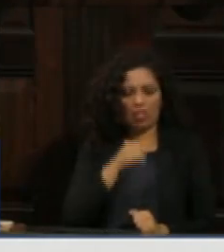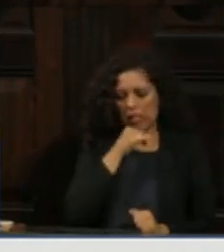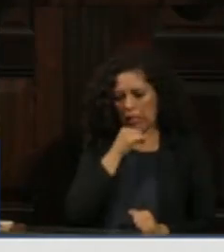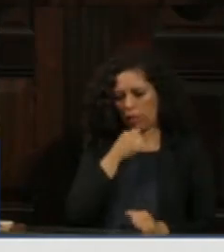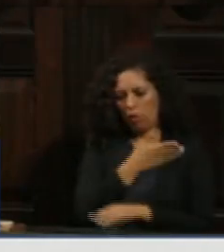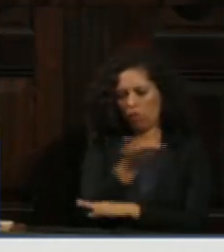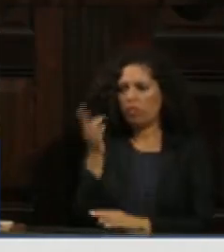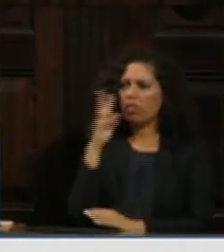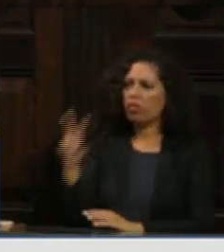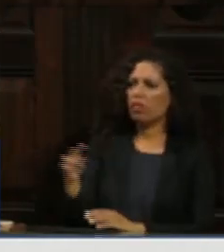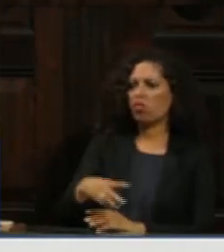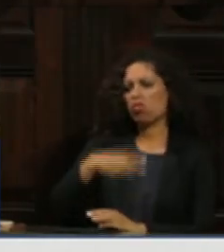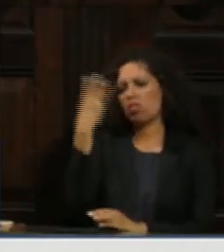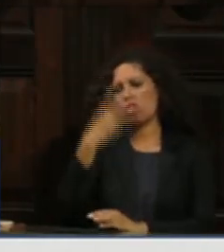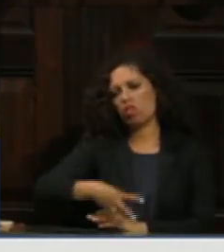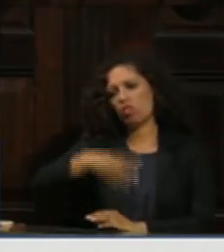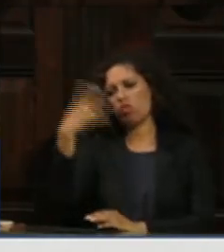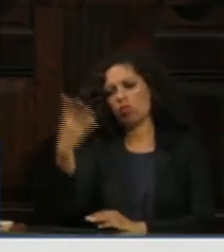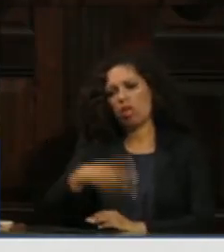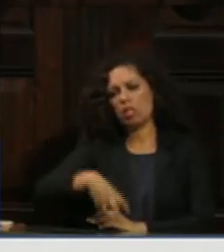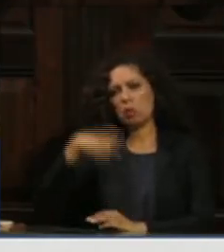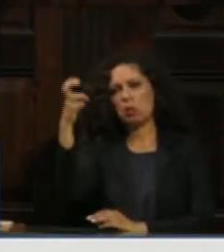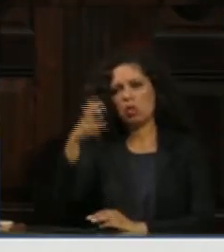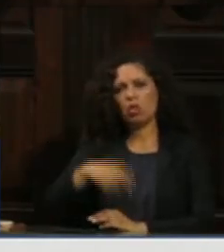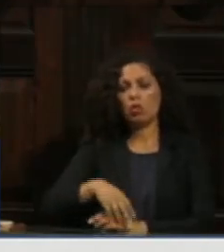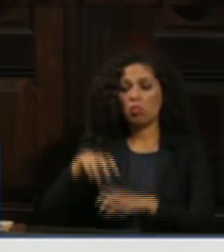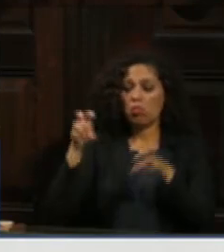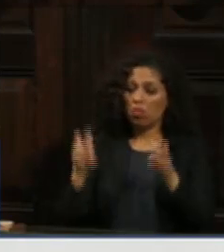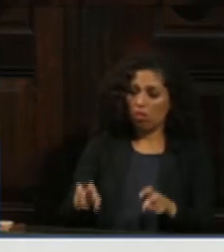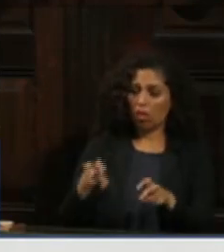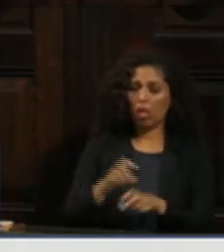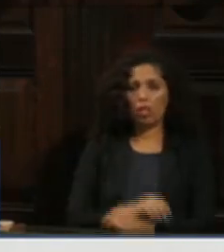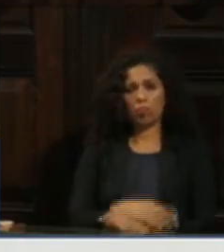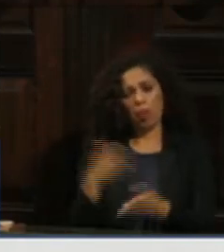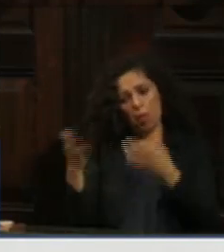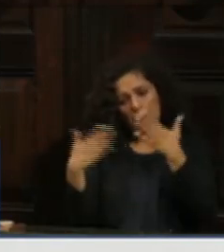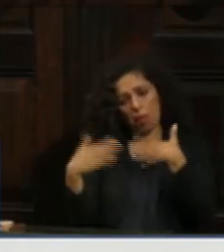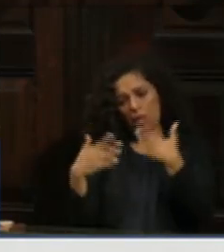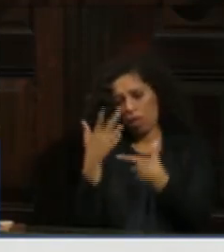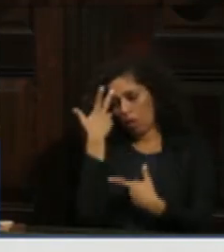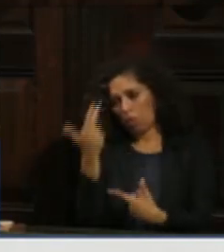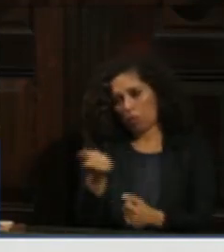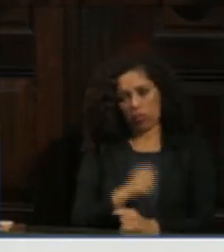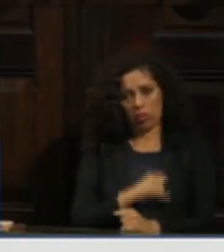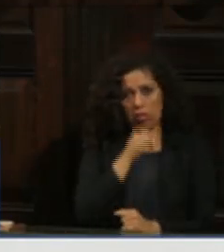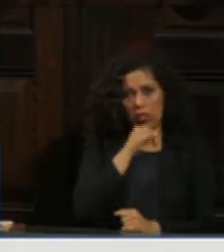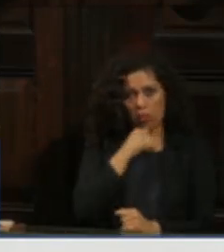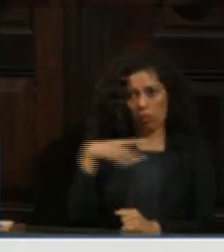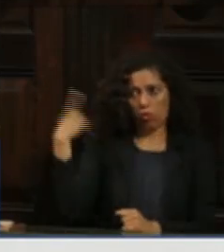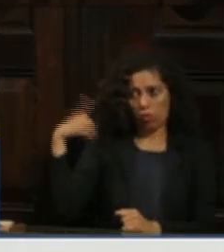se decide como a própria imprensa enfurna da onça. Nunca ouvi falar, estou aqui há 16